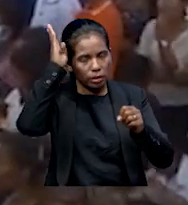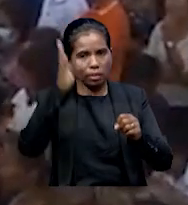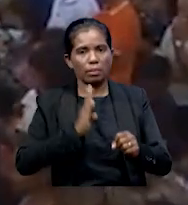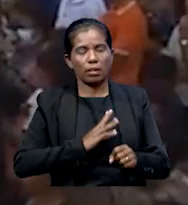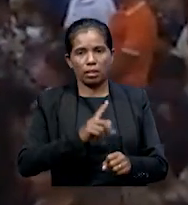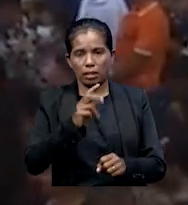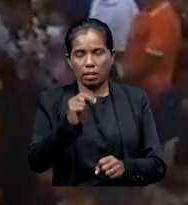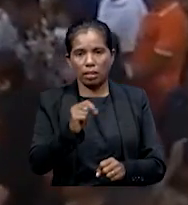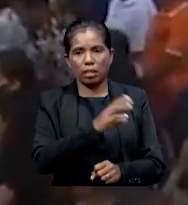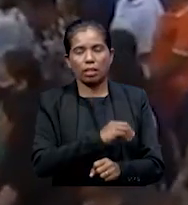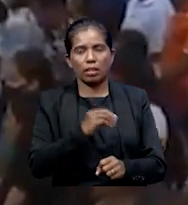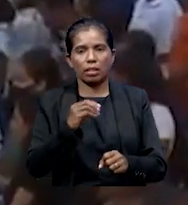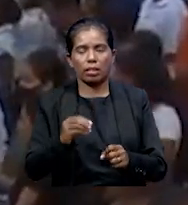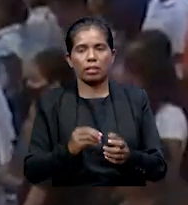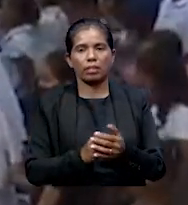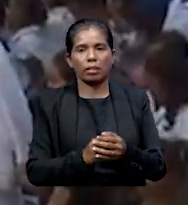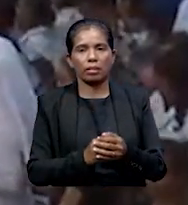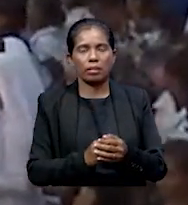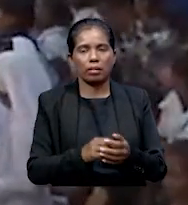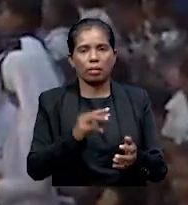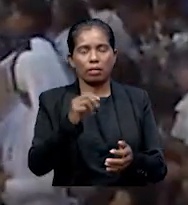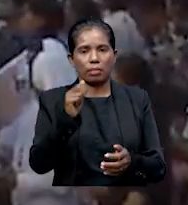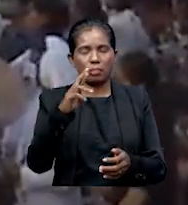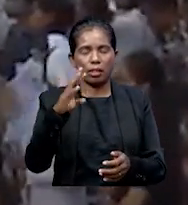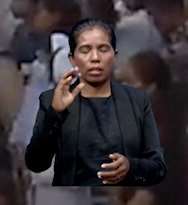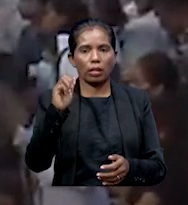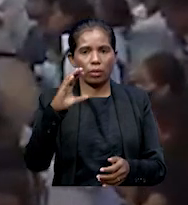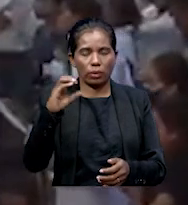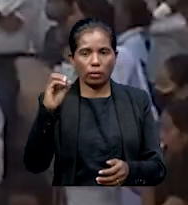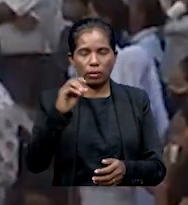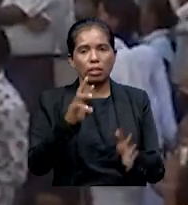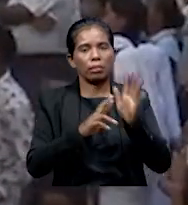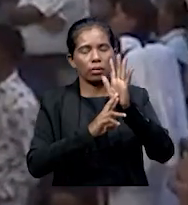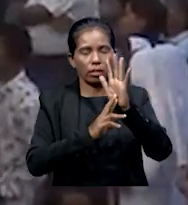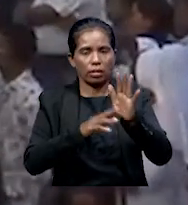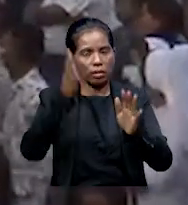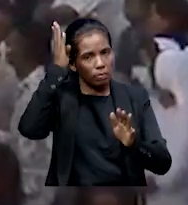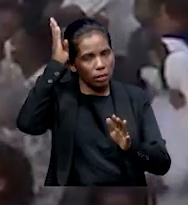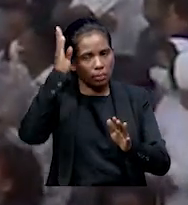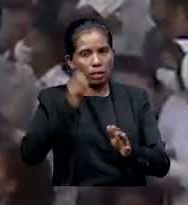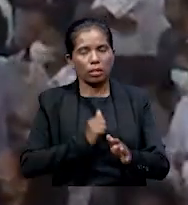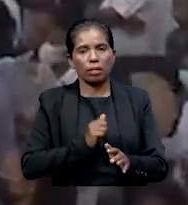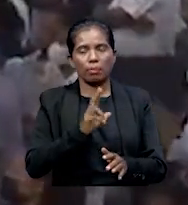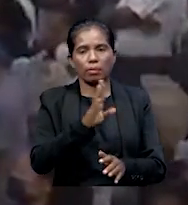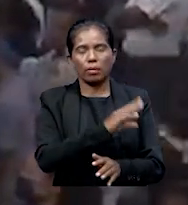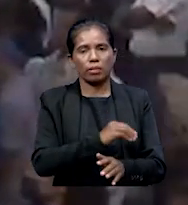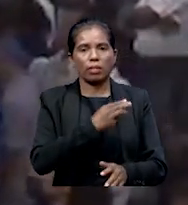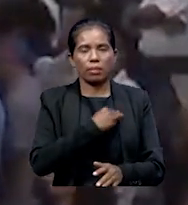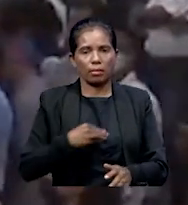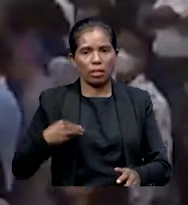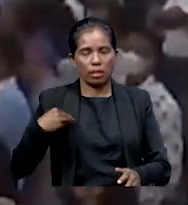Maliana, nuncio apostólica Marcos Prisi, representante bispo de Sese Atambua, padre no madre